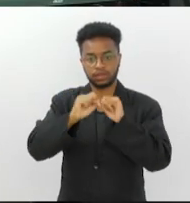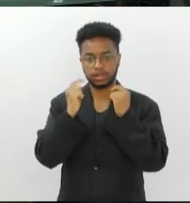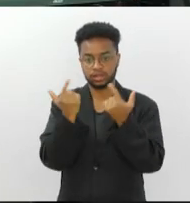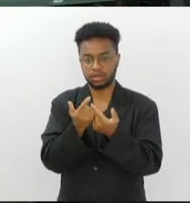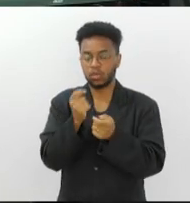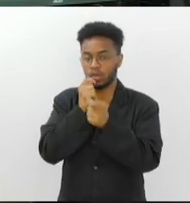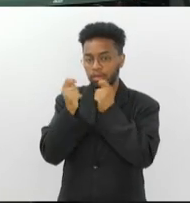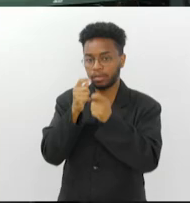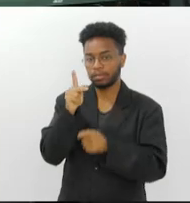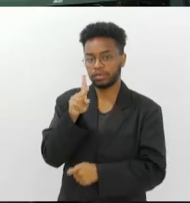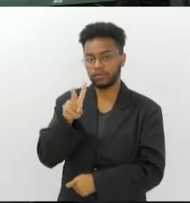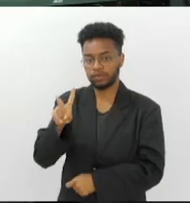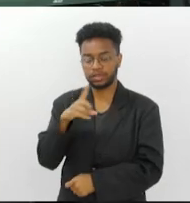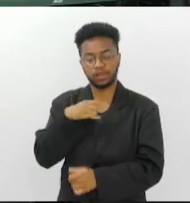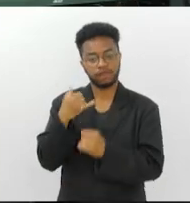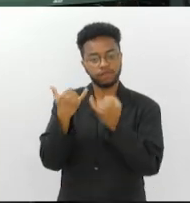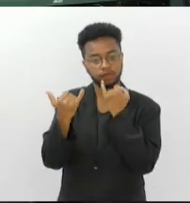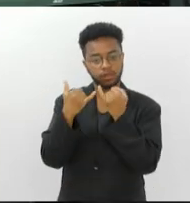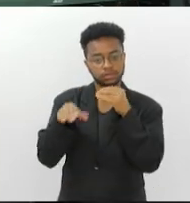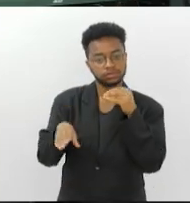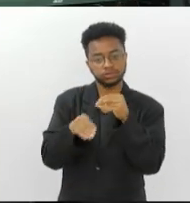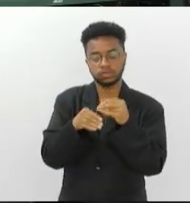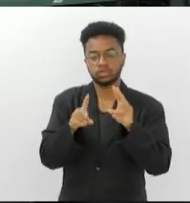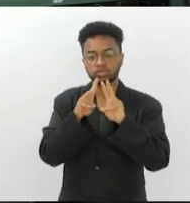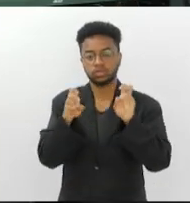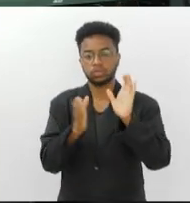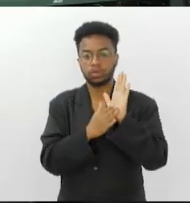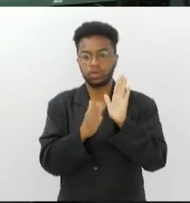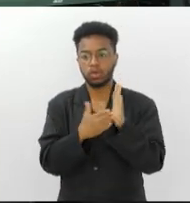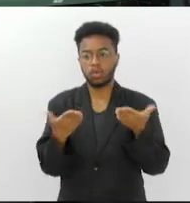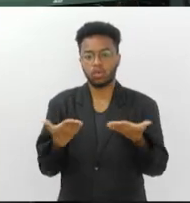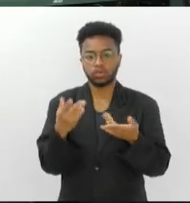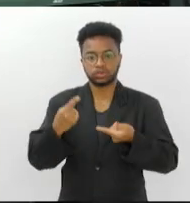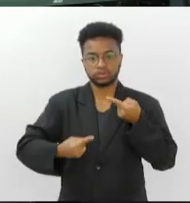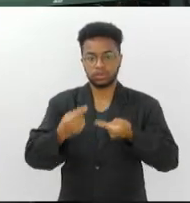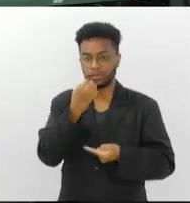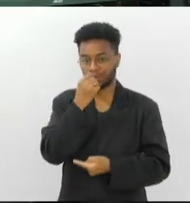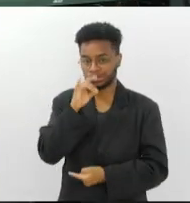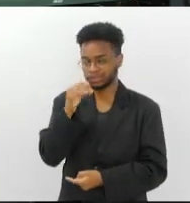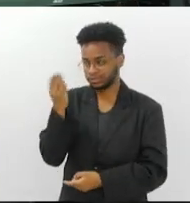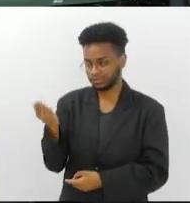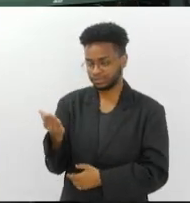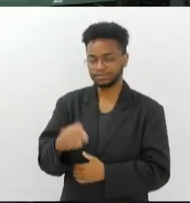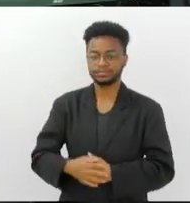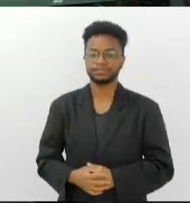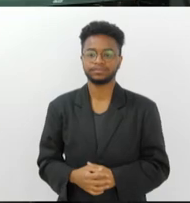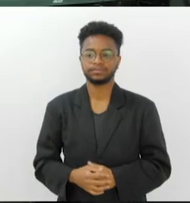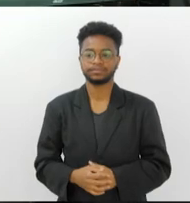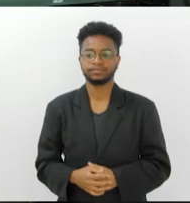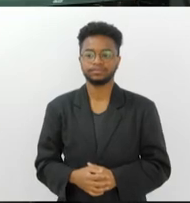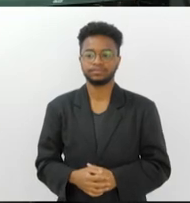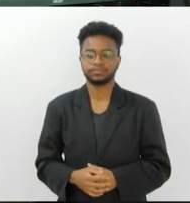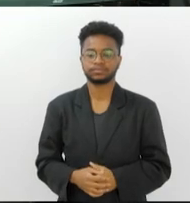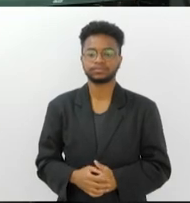Vitor Viviani tem mais informações sobre as propostas que serão debatidas. Bom dia, PV.